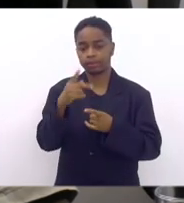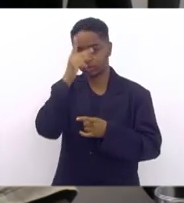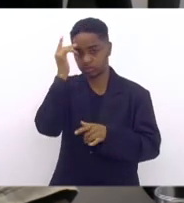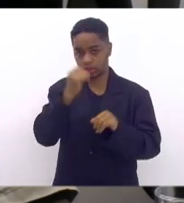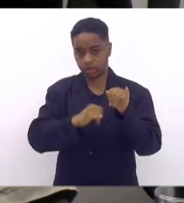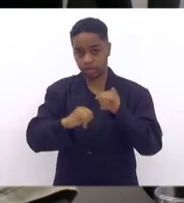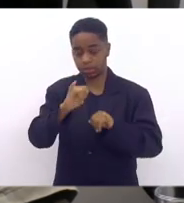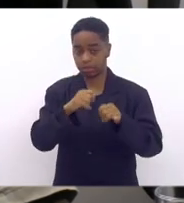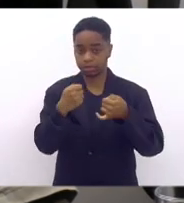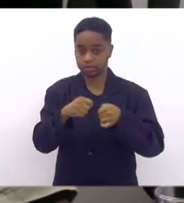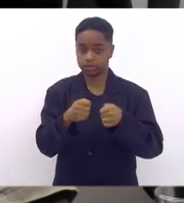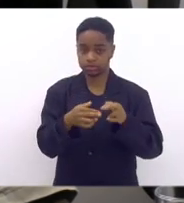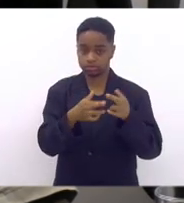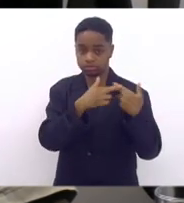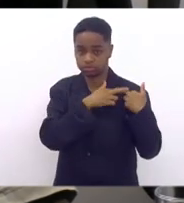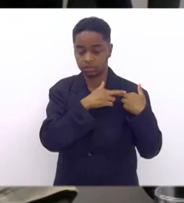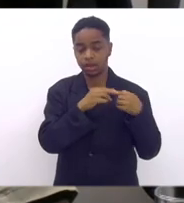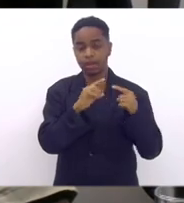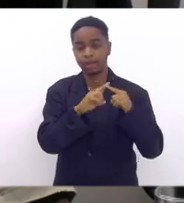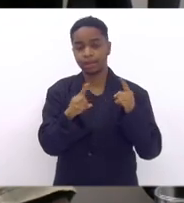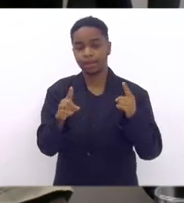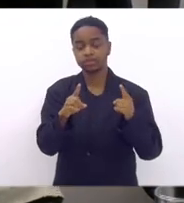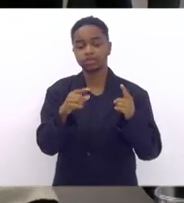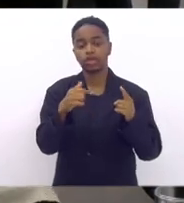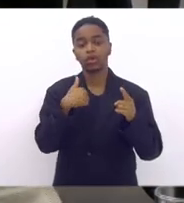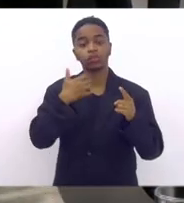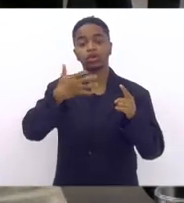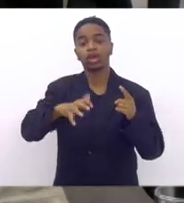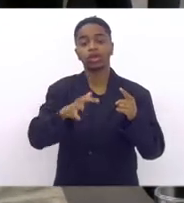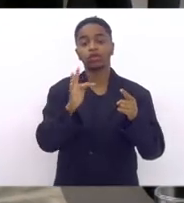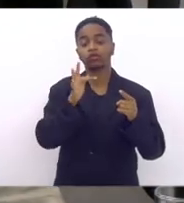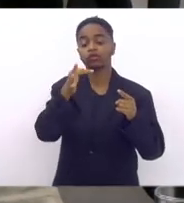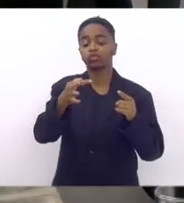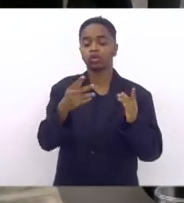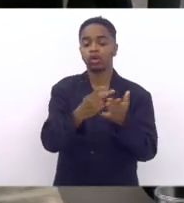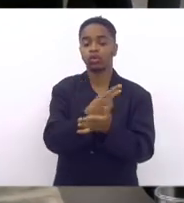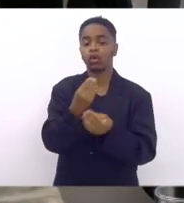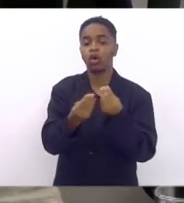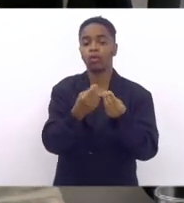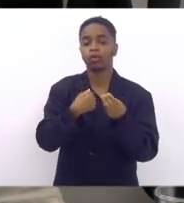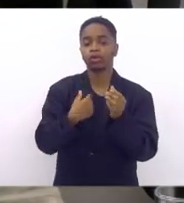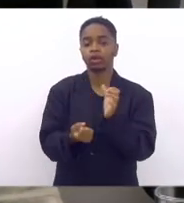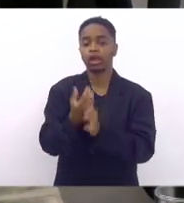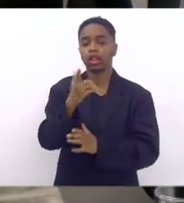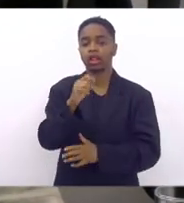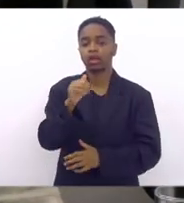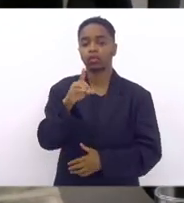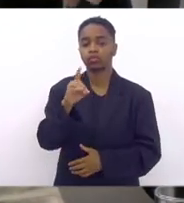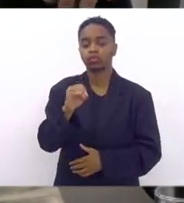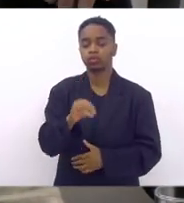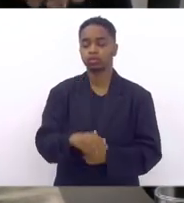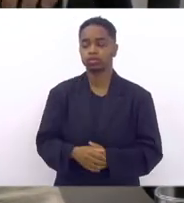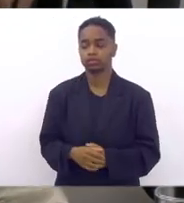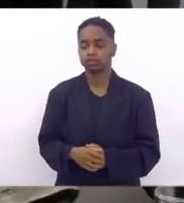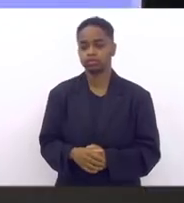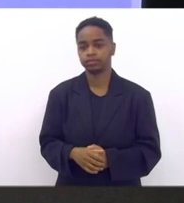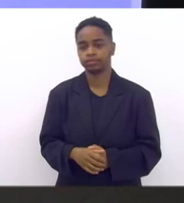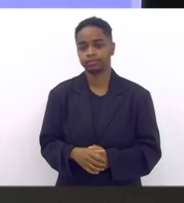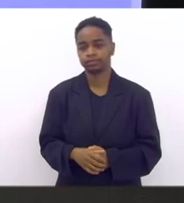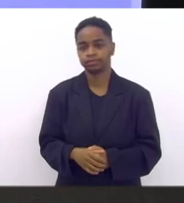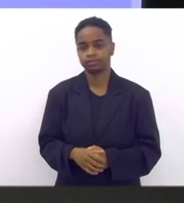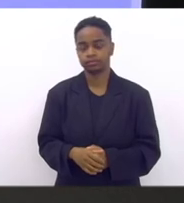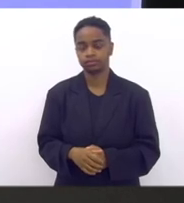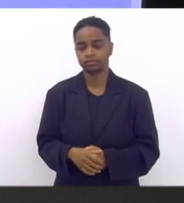Laboratorial Já que é um aspecto de precaução Ou seja eu não quero que aconteça né próximo eh